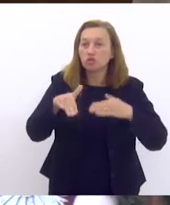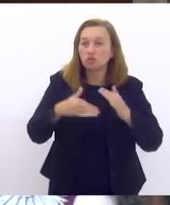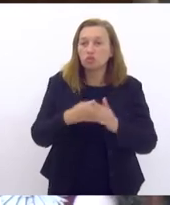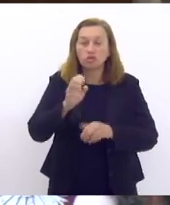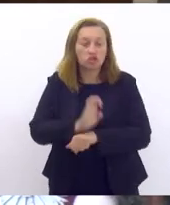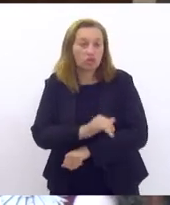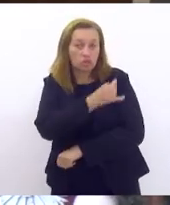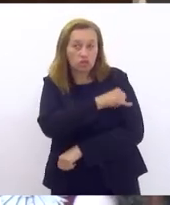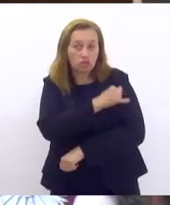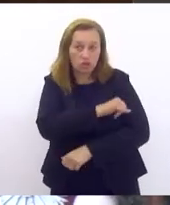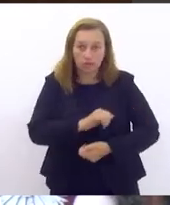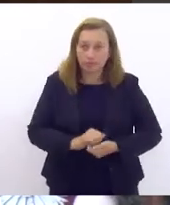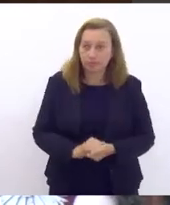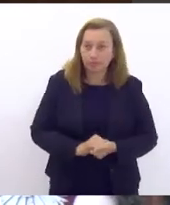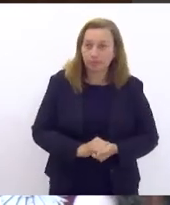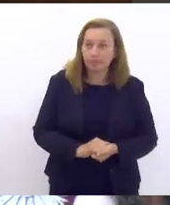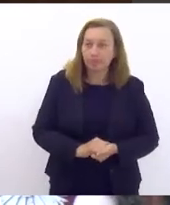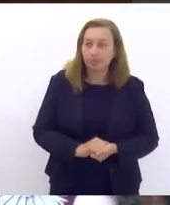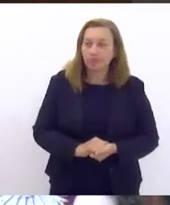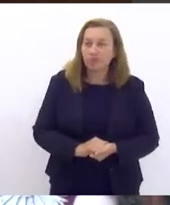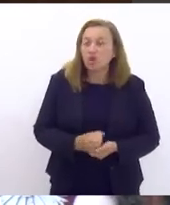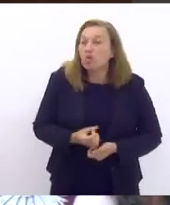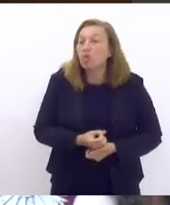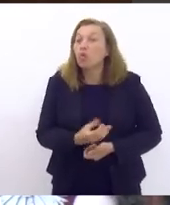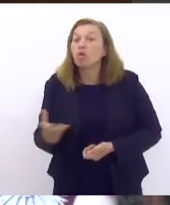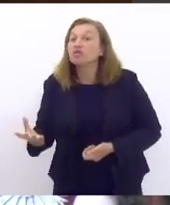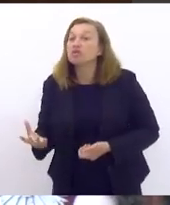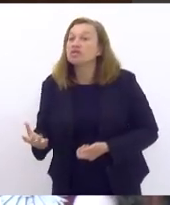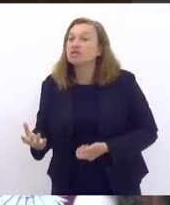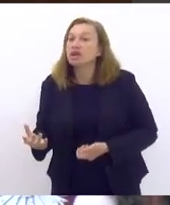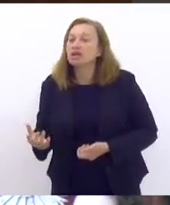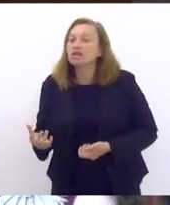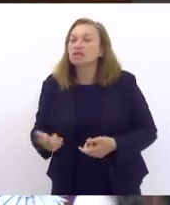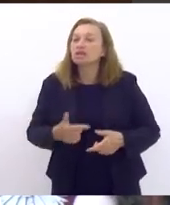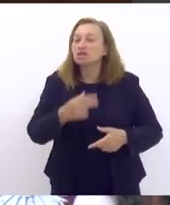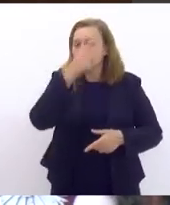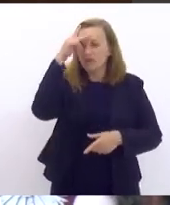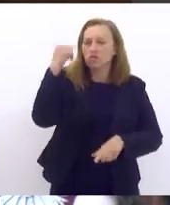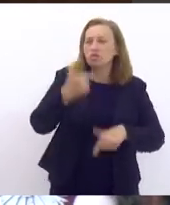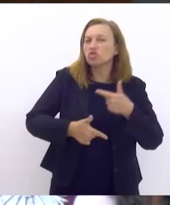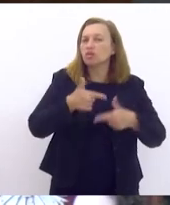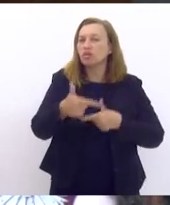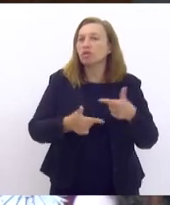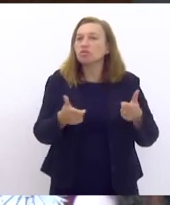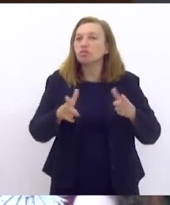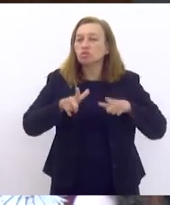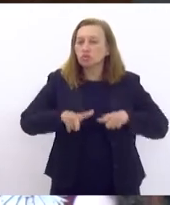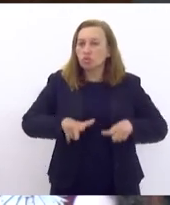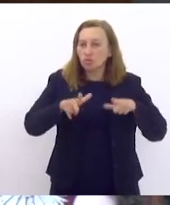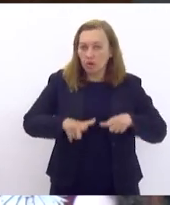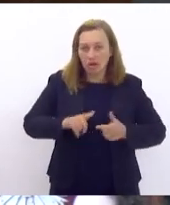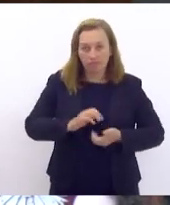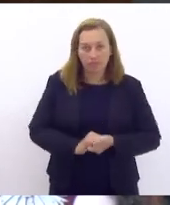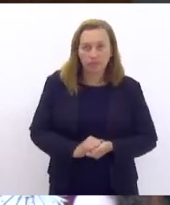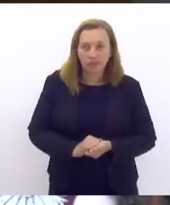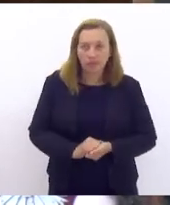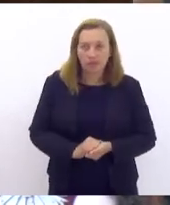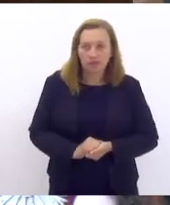Rio de Janeiro, pela quantidade de trabalhadores e trabalhadoras